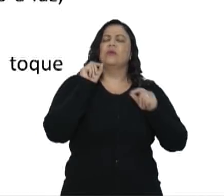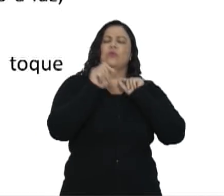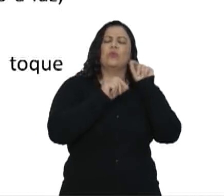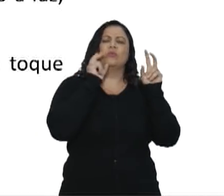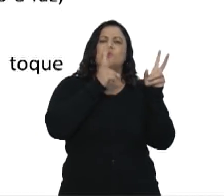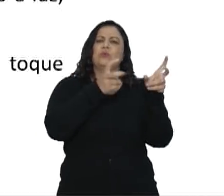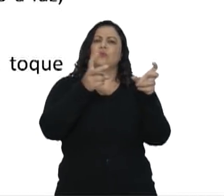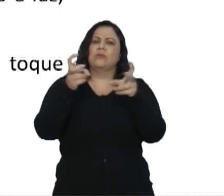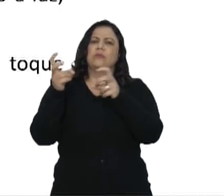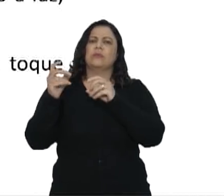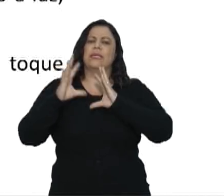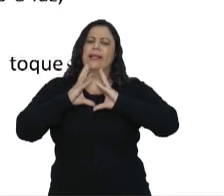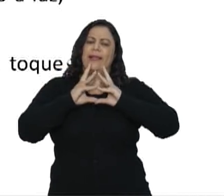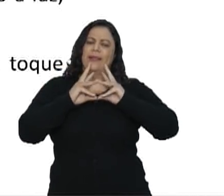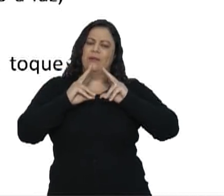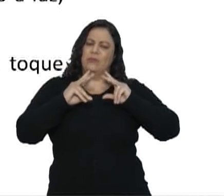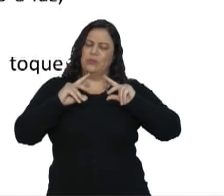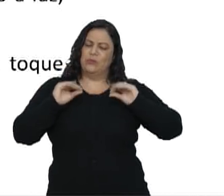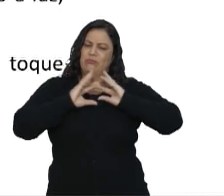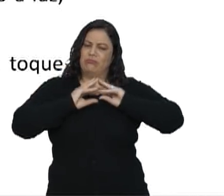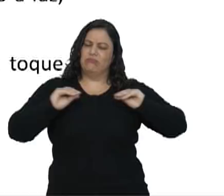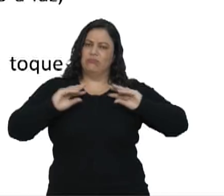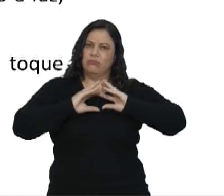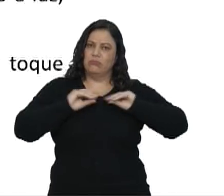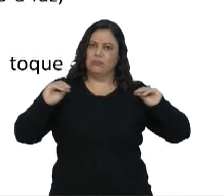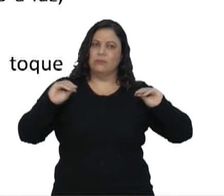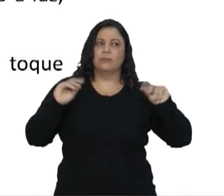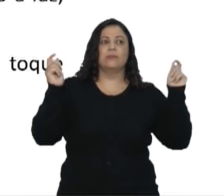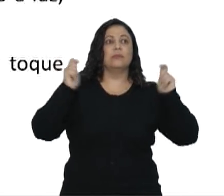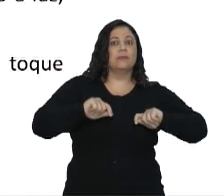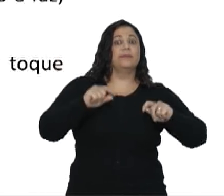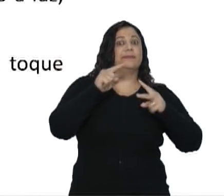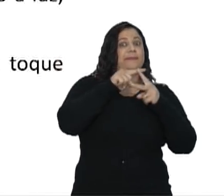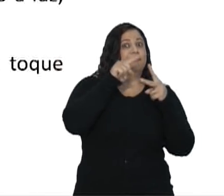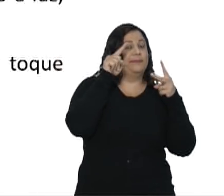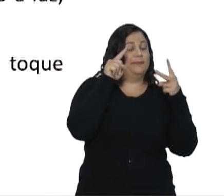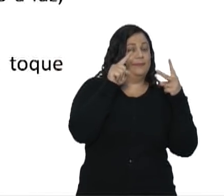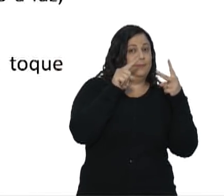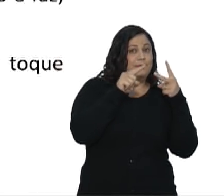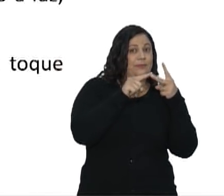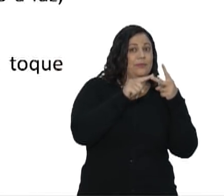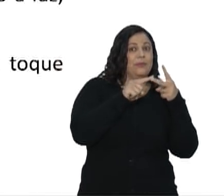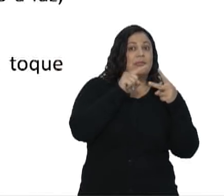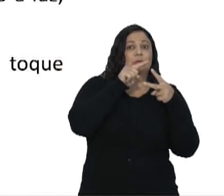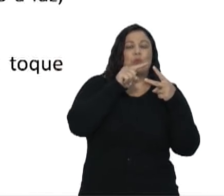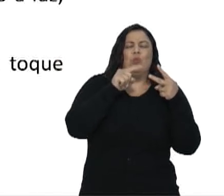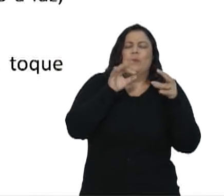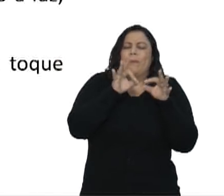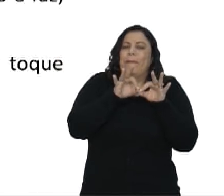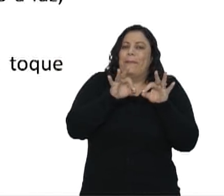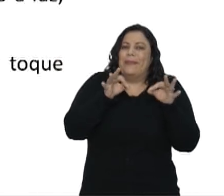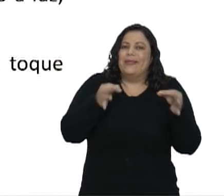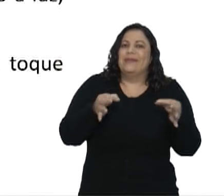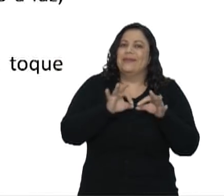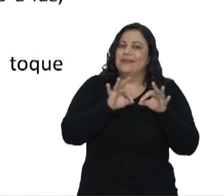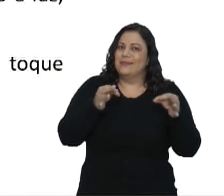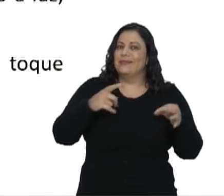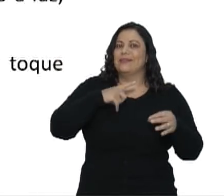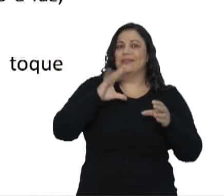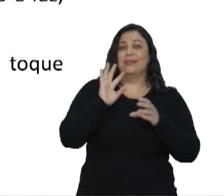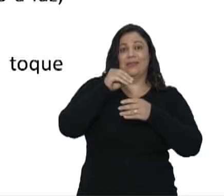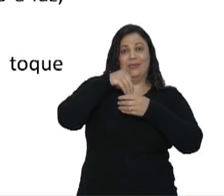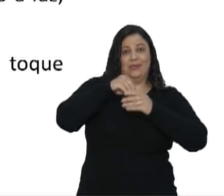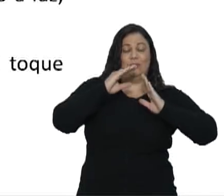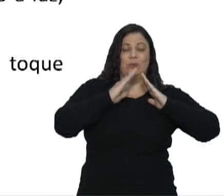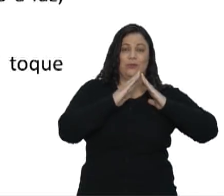observar o processo de decomposição. E para isso nós vamos precisar de 2 itens super simples que a gente tem na nossa casa.